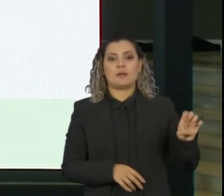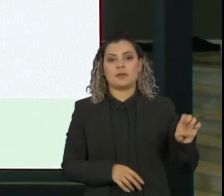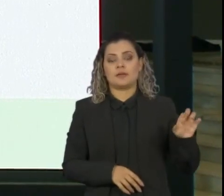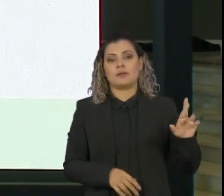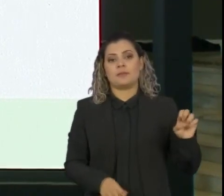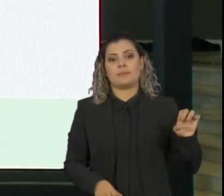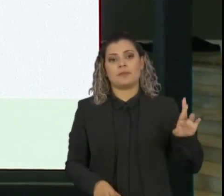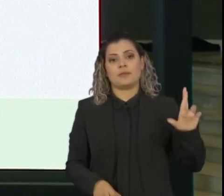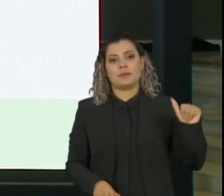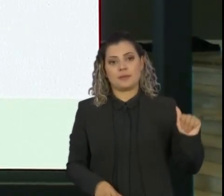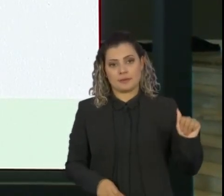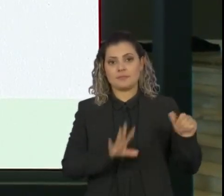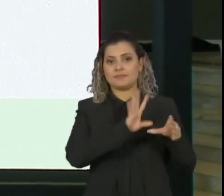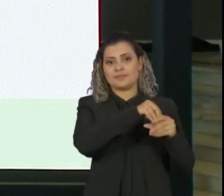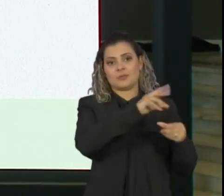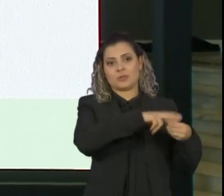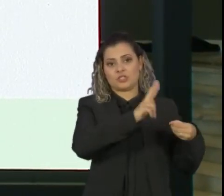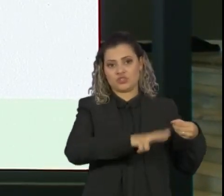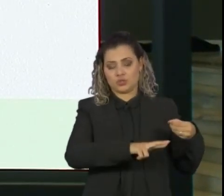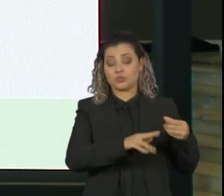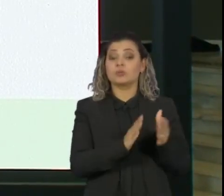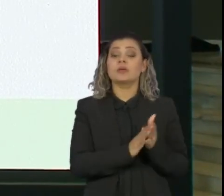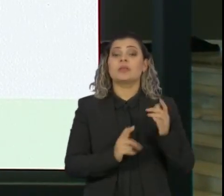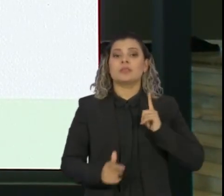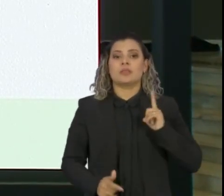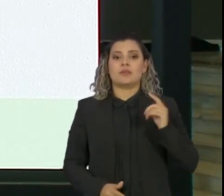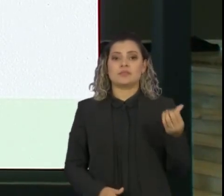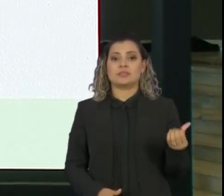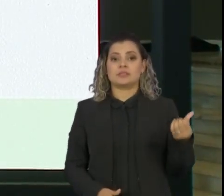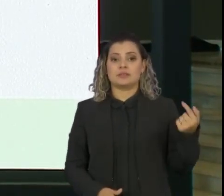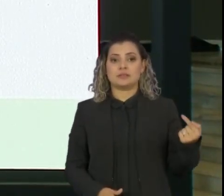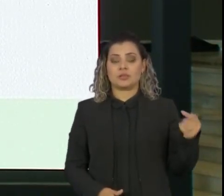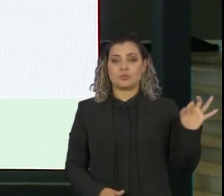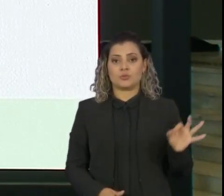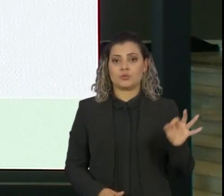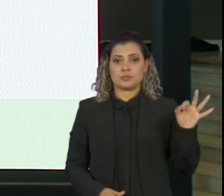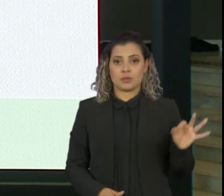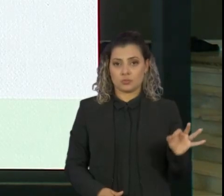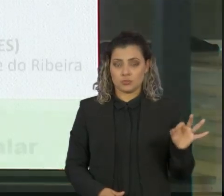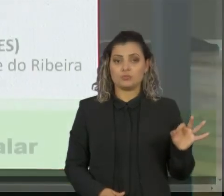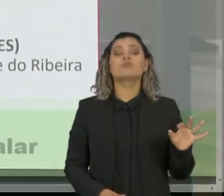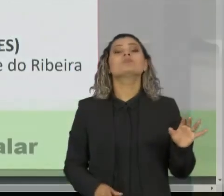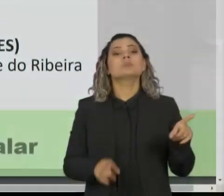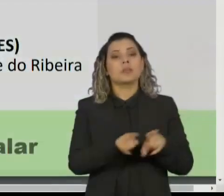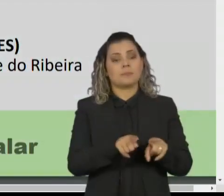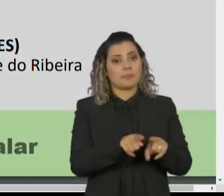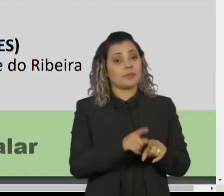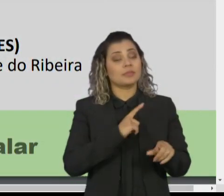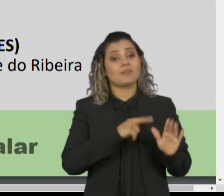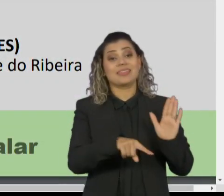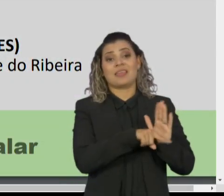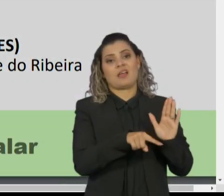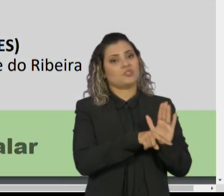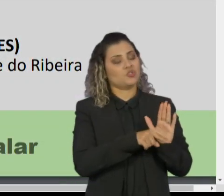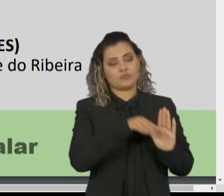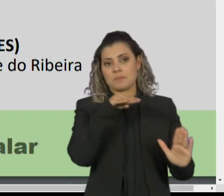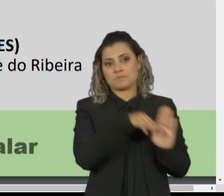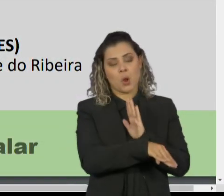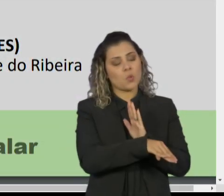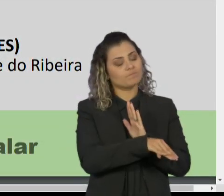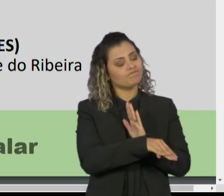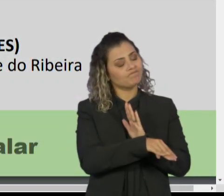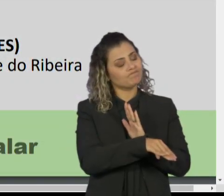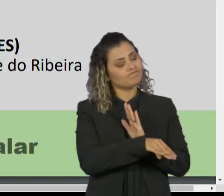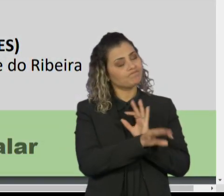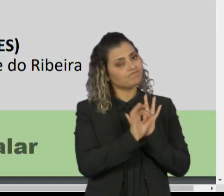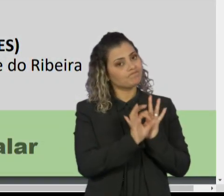Nós tivemos uma variação de 67% nas internações, frente a uma variação negativa no outro período, o que